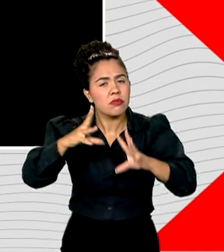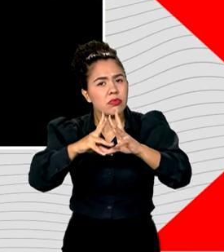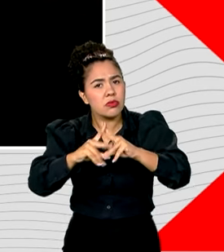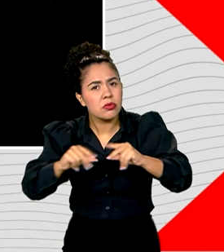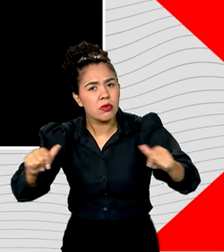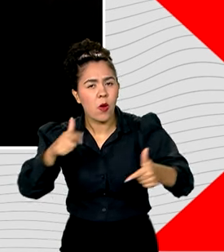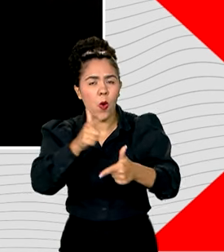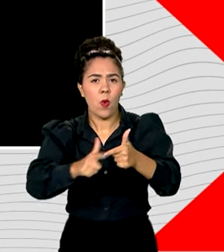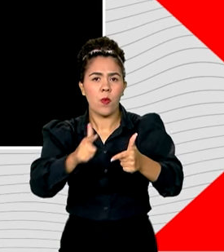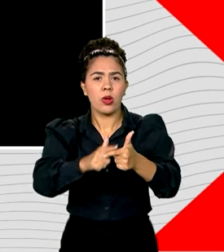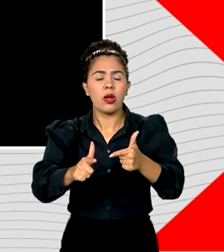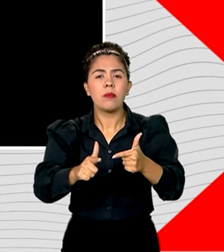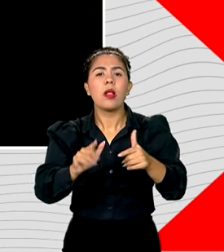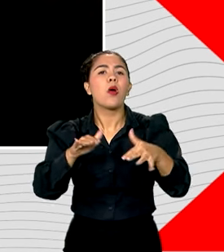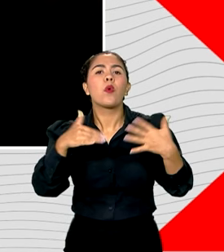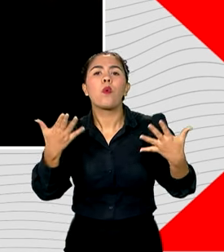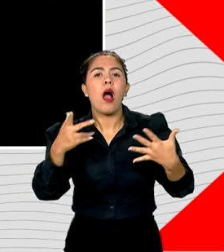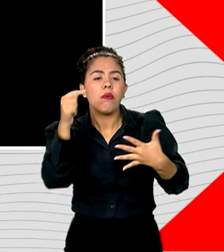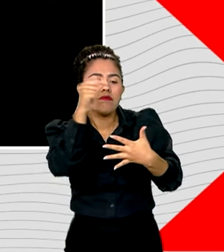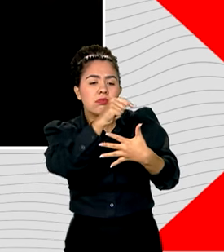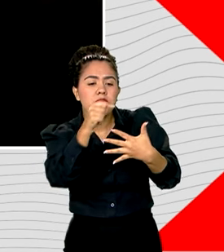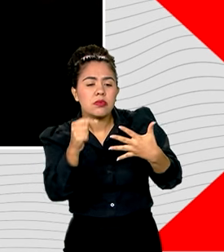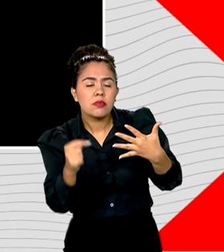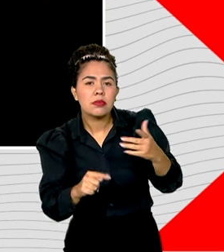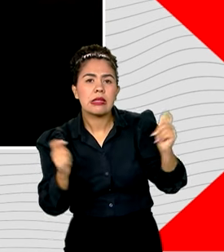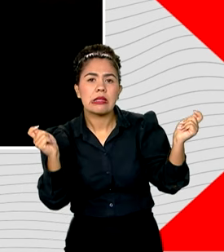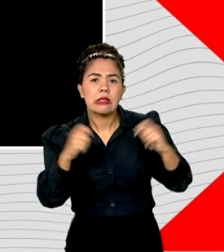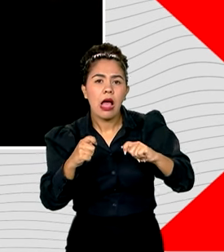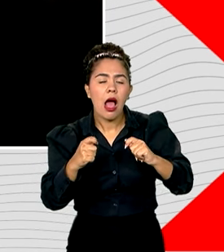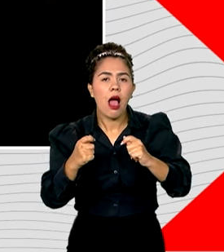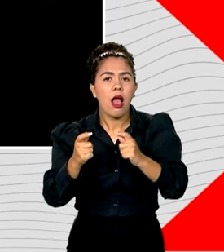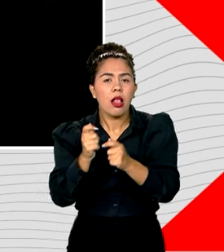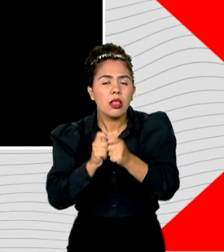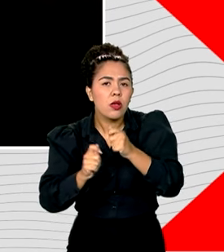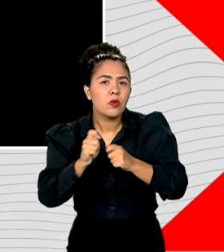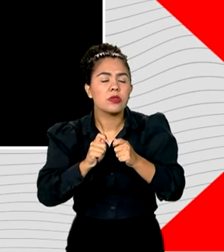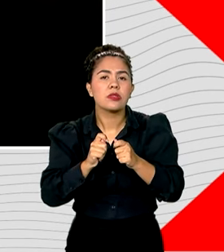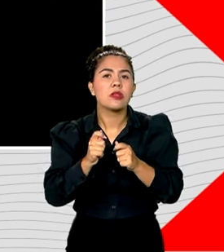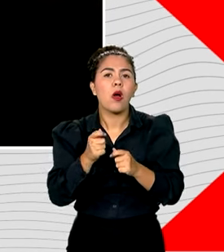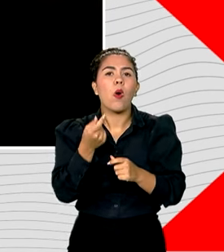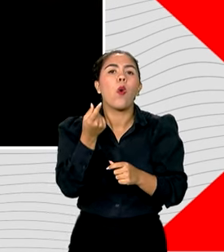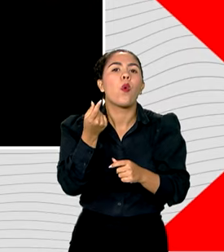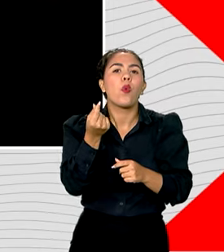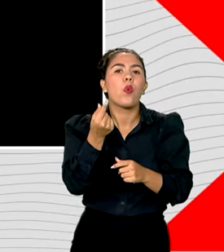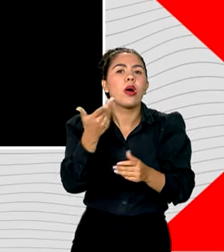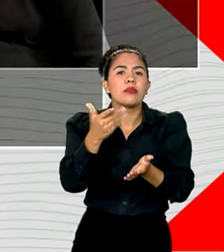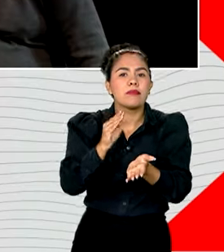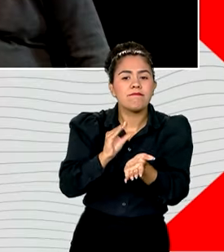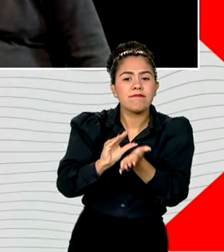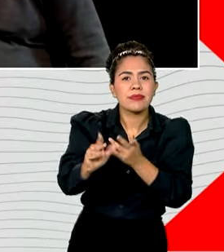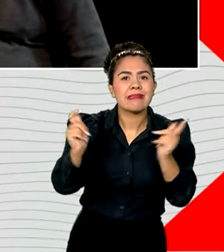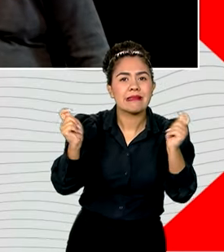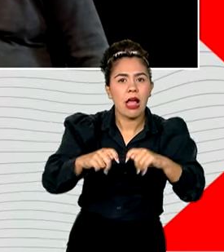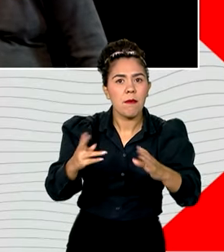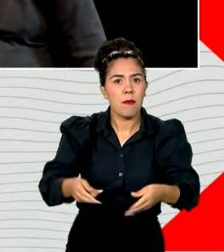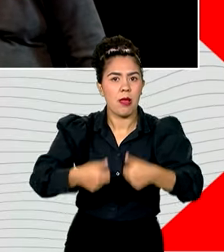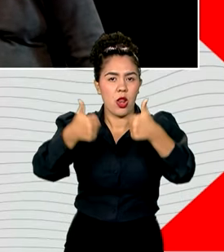quais as soluções em negociação Quanto custa para sair desse impasse